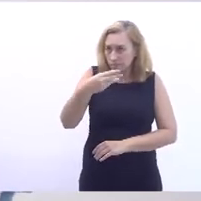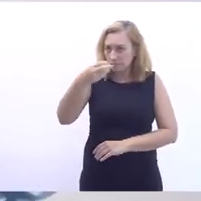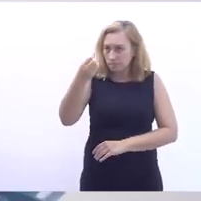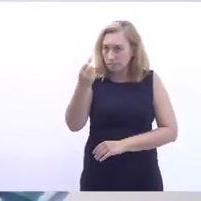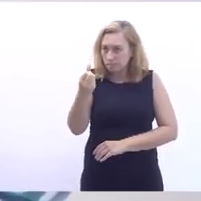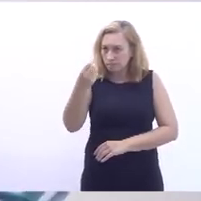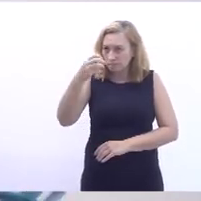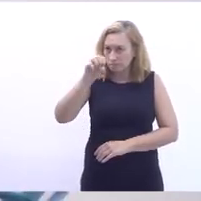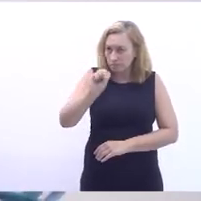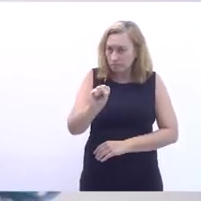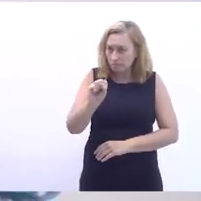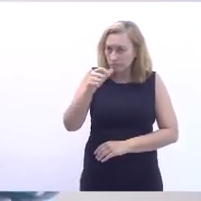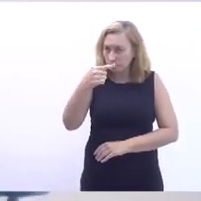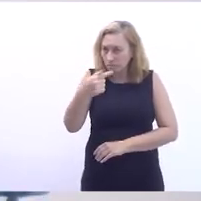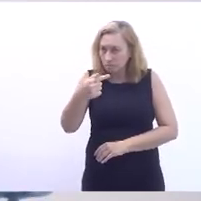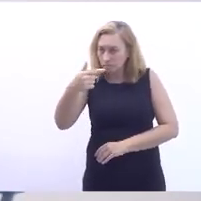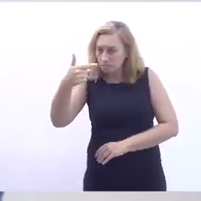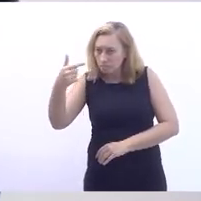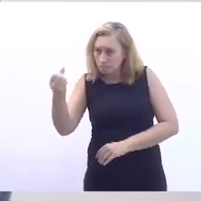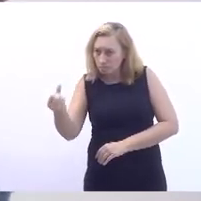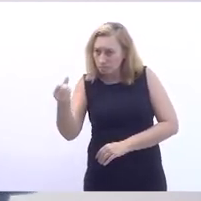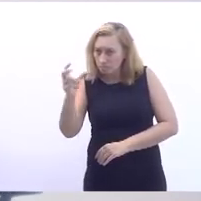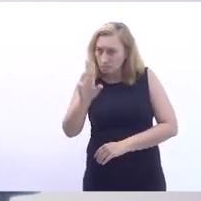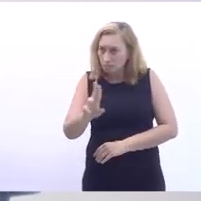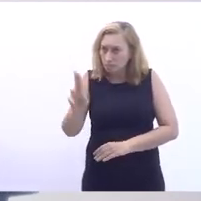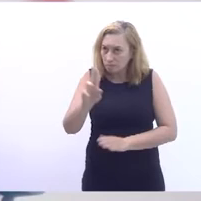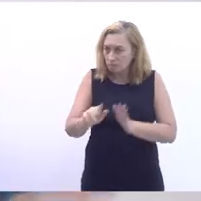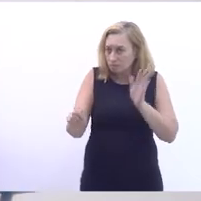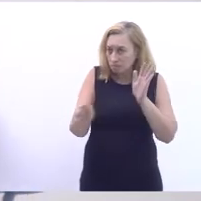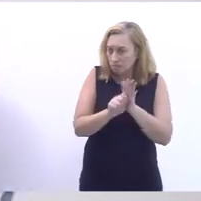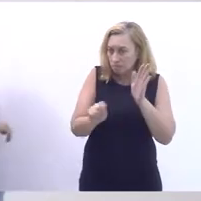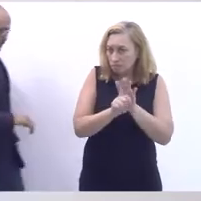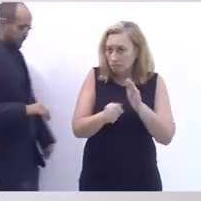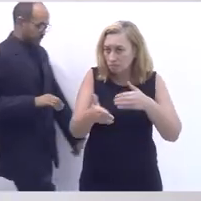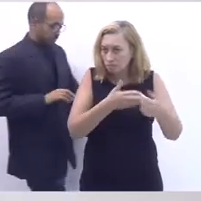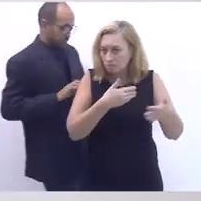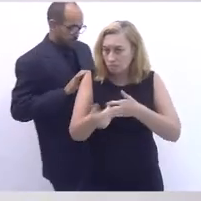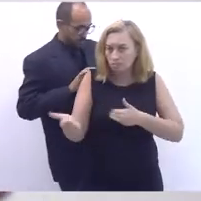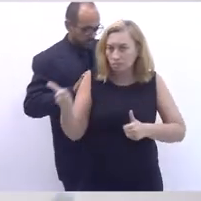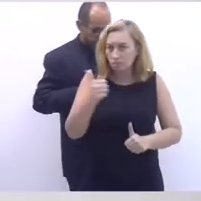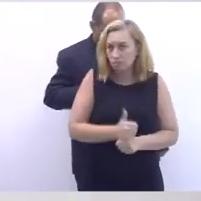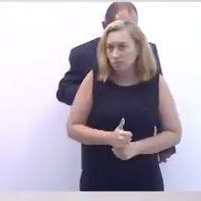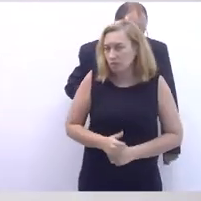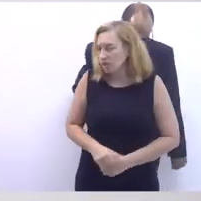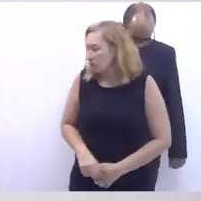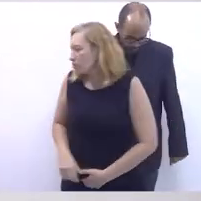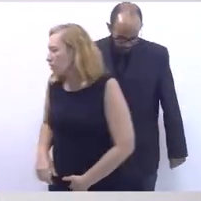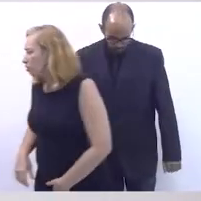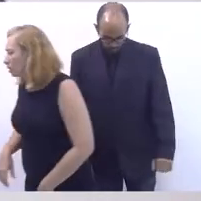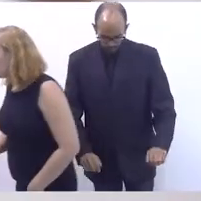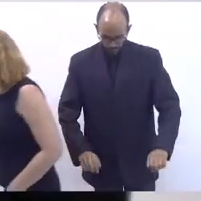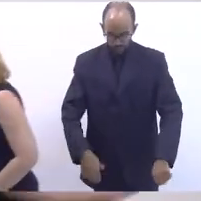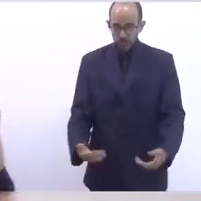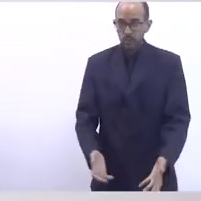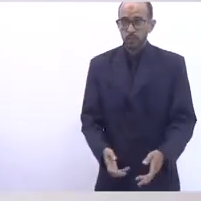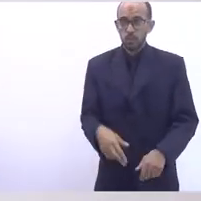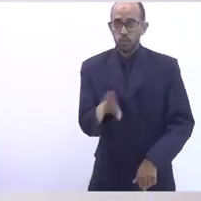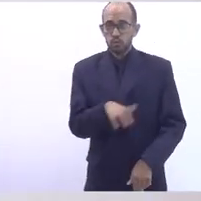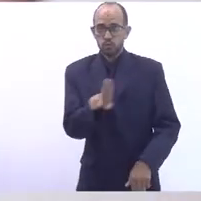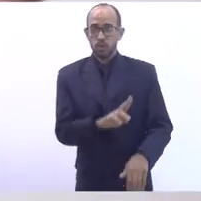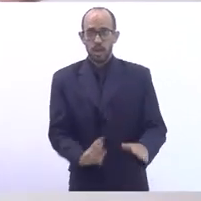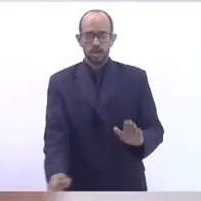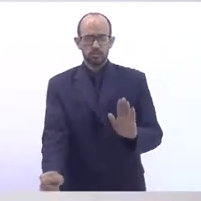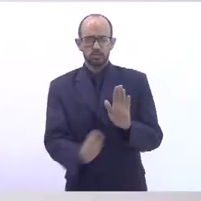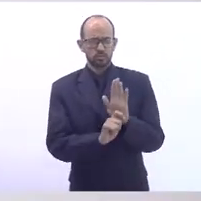76 aquela que mandava para cadeia usuário de qualquer substância entorpecente né como usuário que tinha a